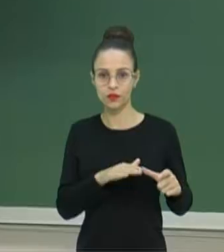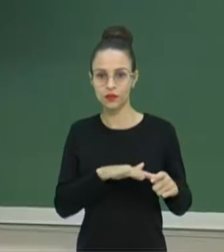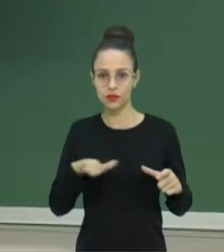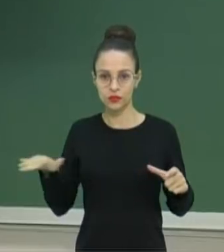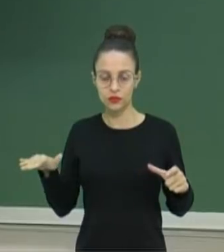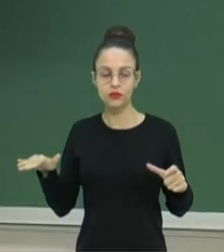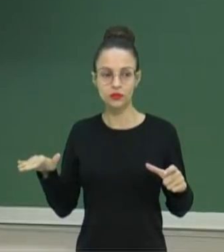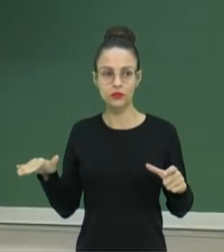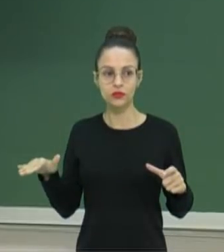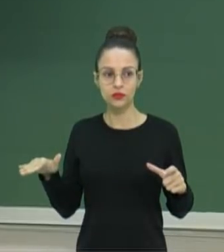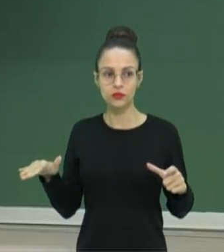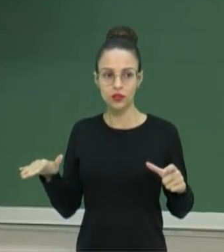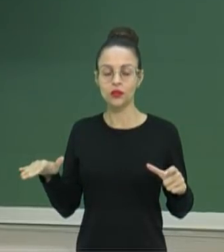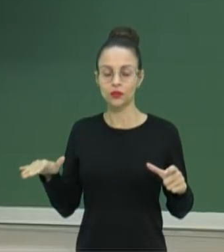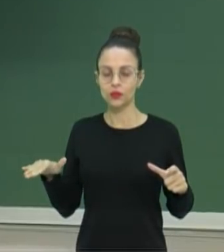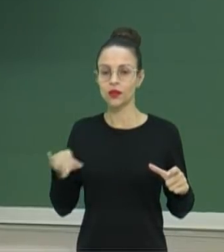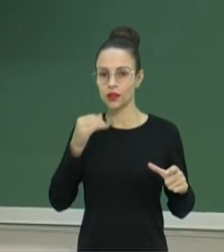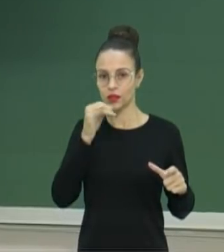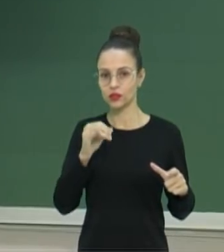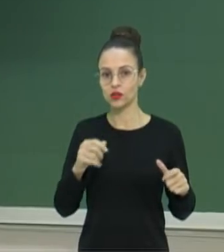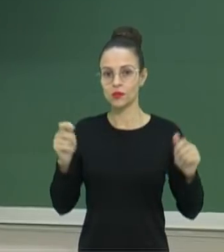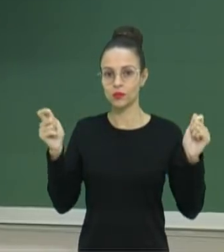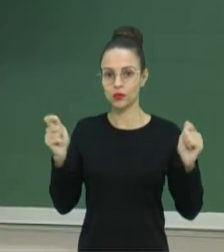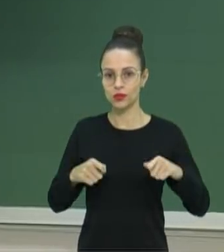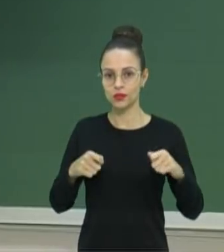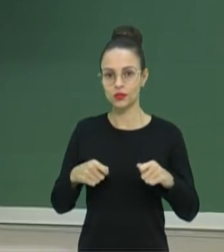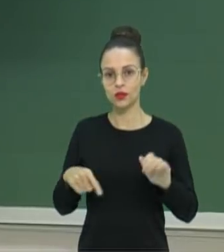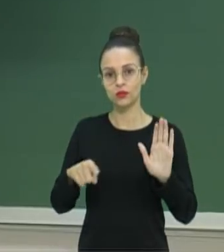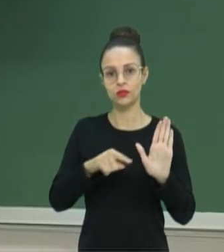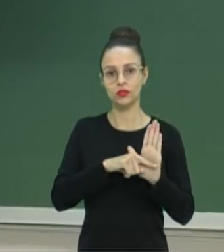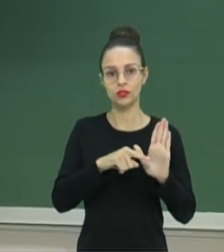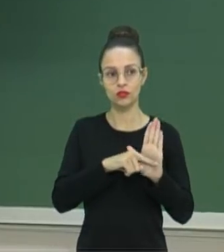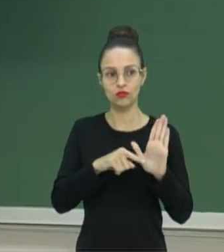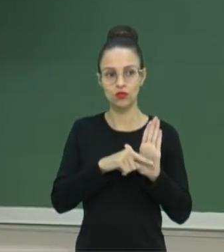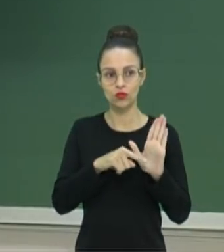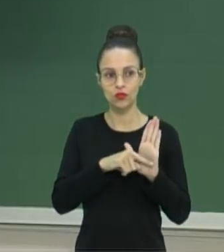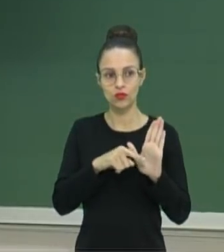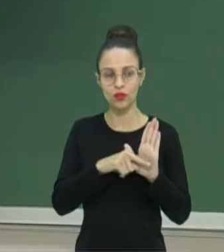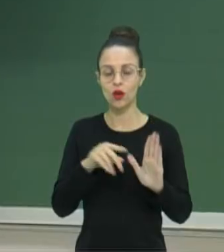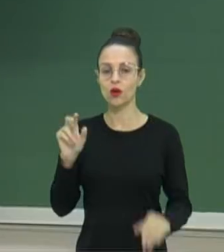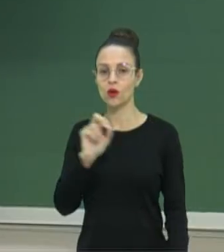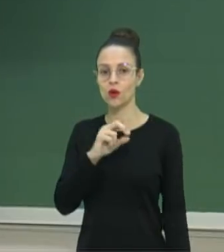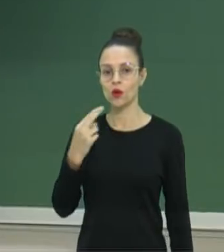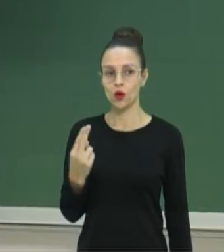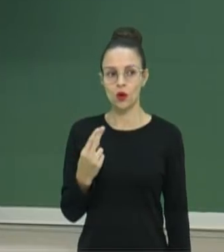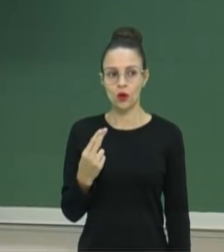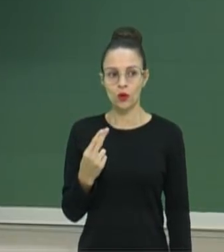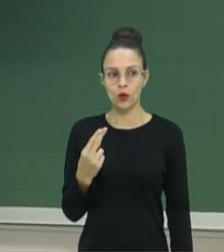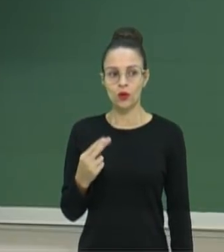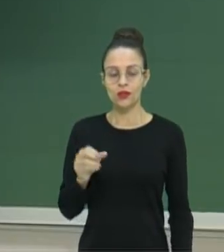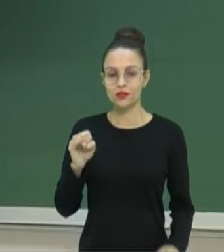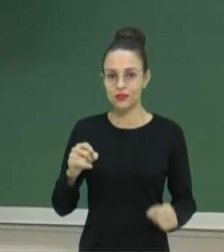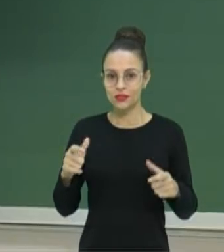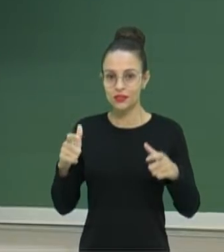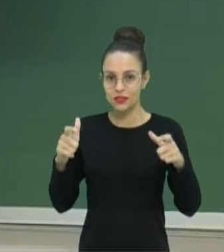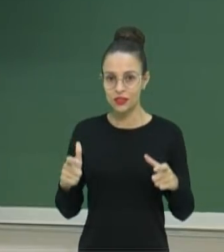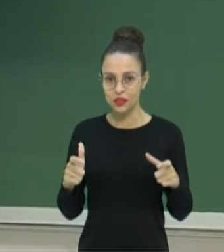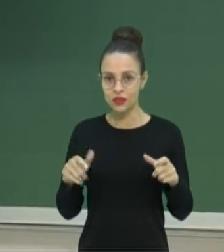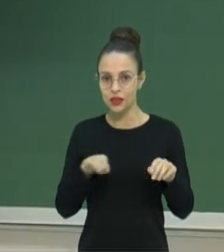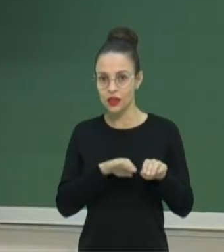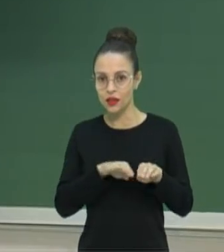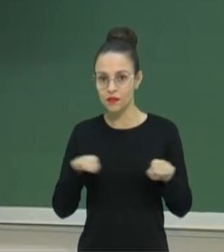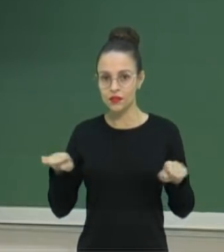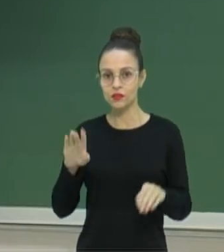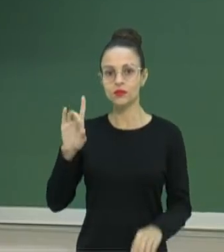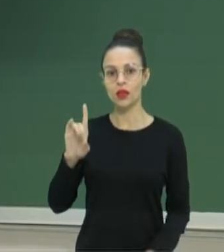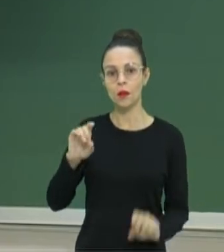né? Uma energia potencial, por exemplo, negativa. Ou se você jogar, por exemplo, o referencial no ponto D,